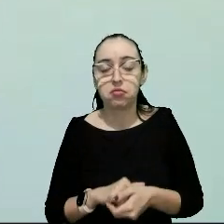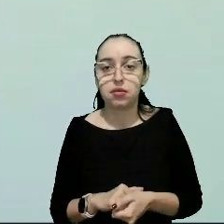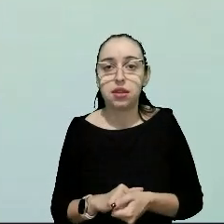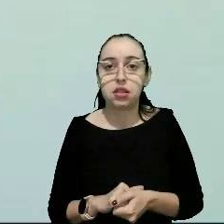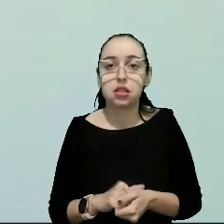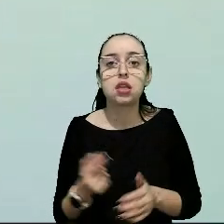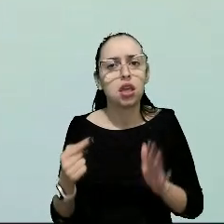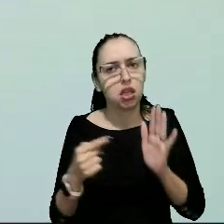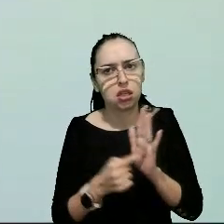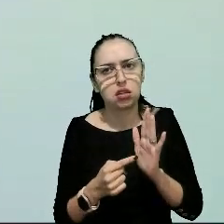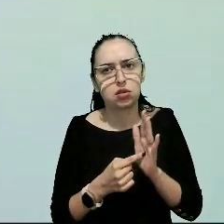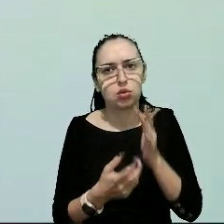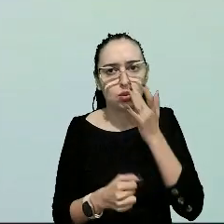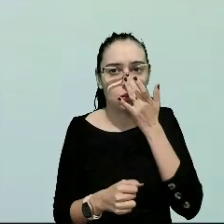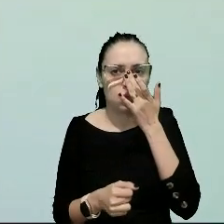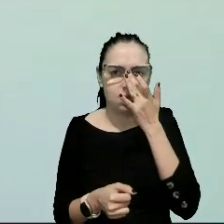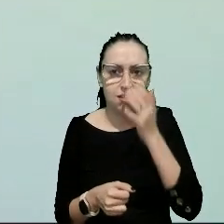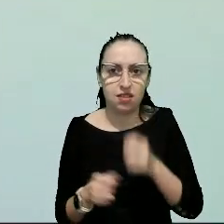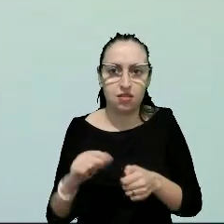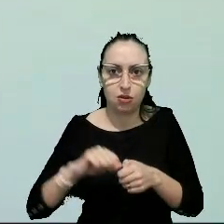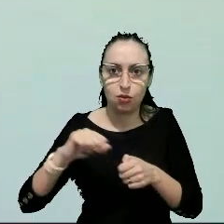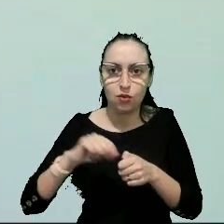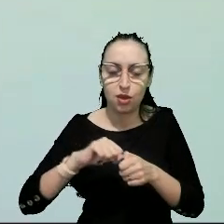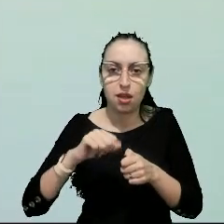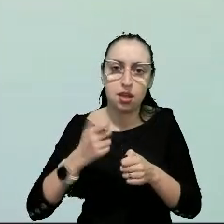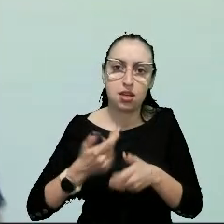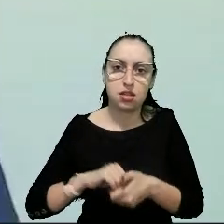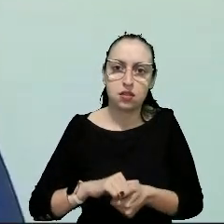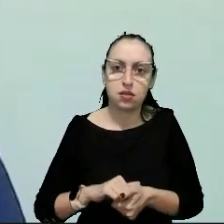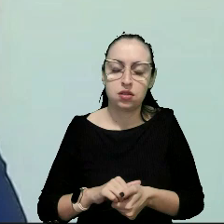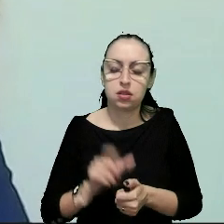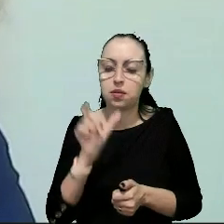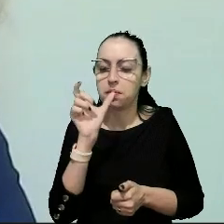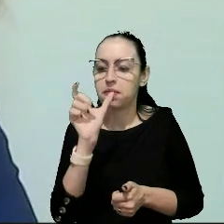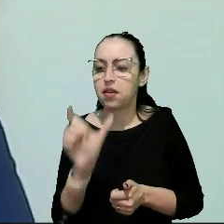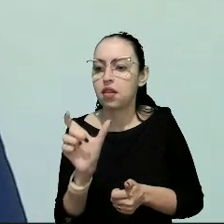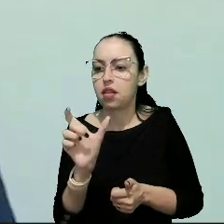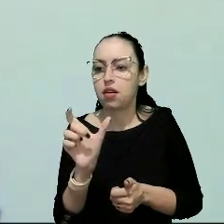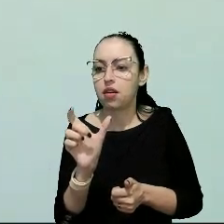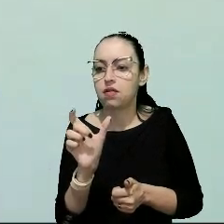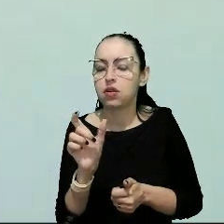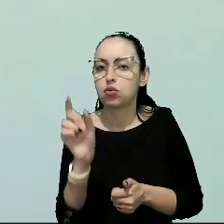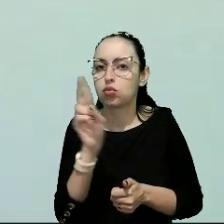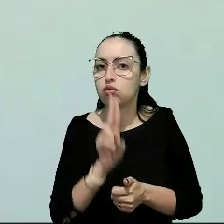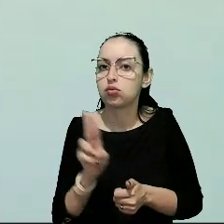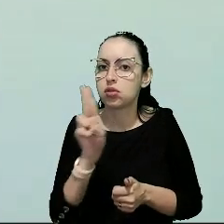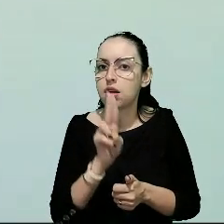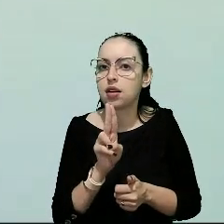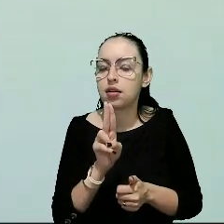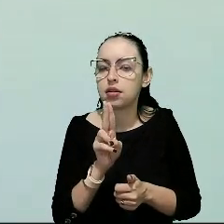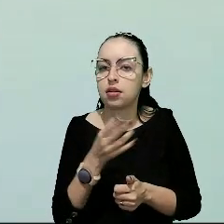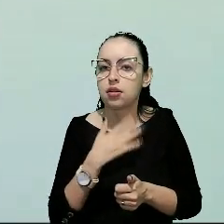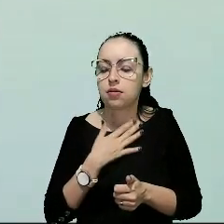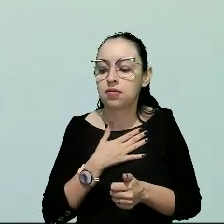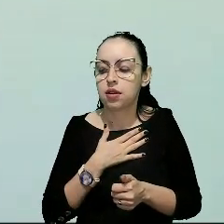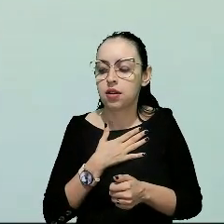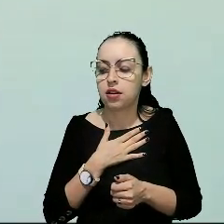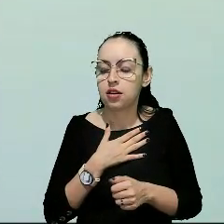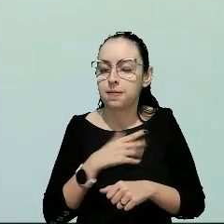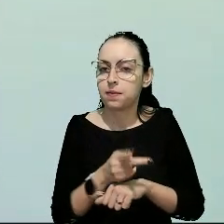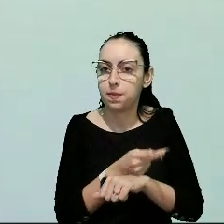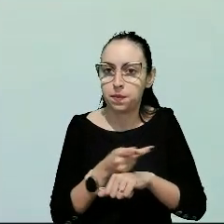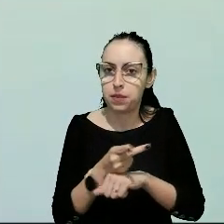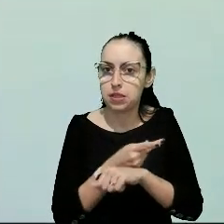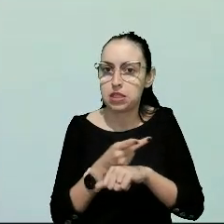de vida. E é isso que dá, eu vou falar a palavra que eles usam na